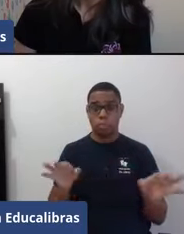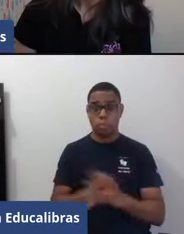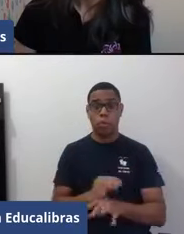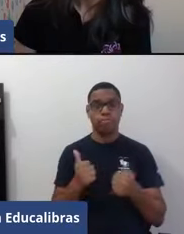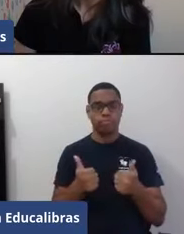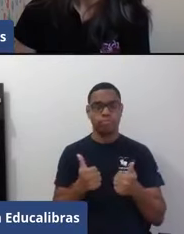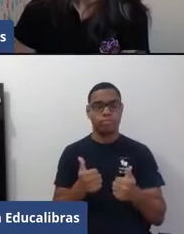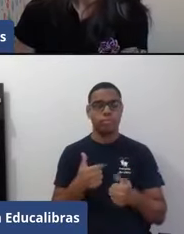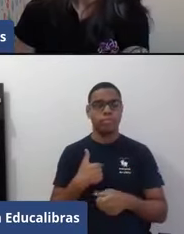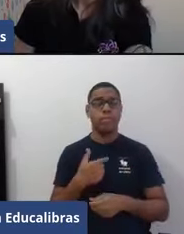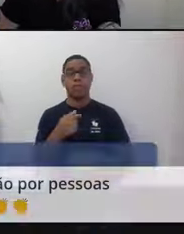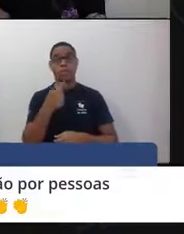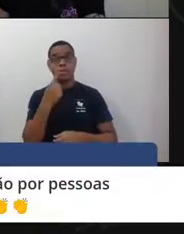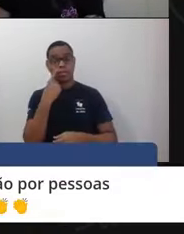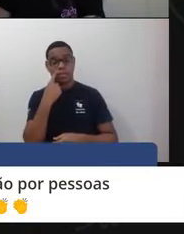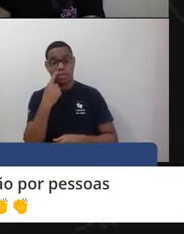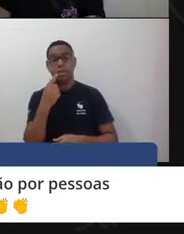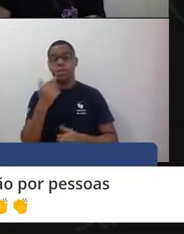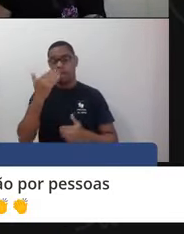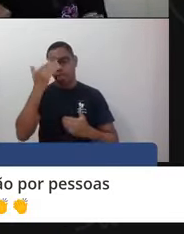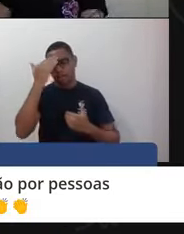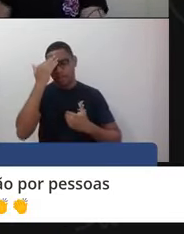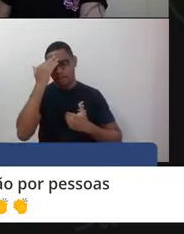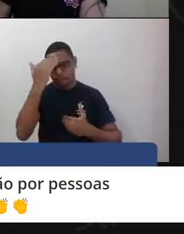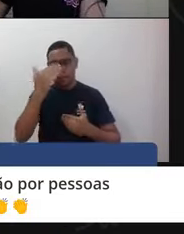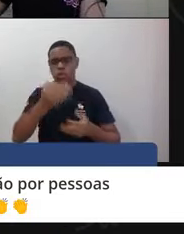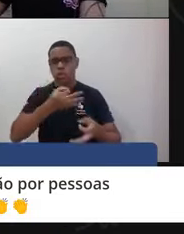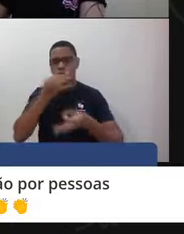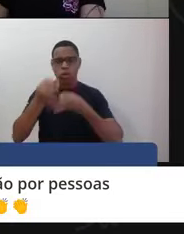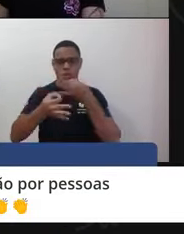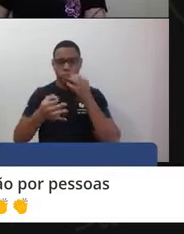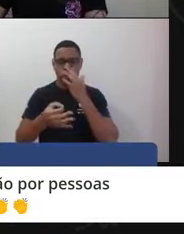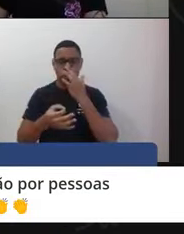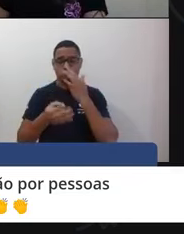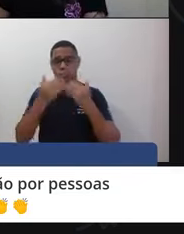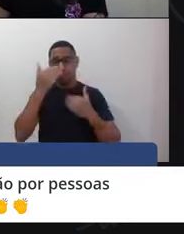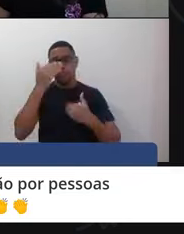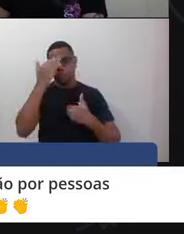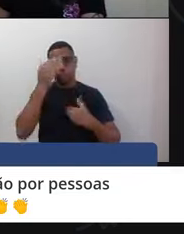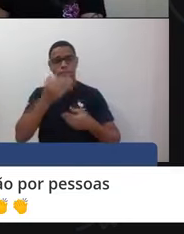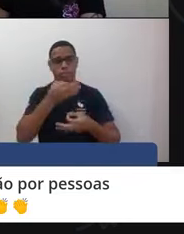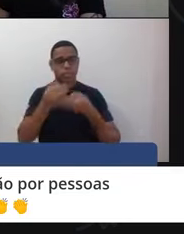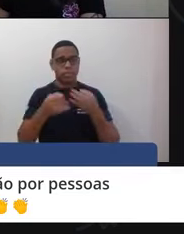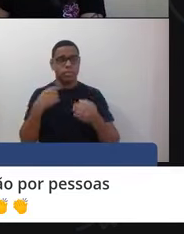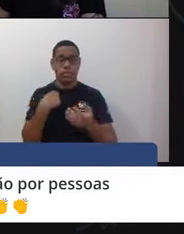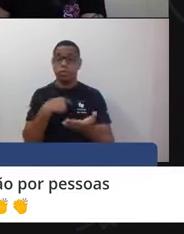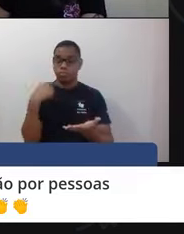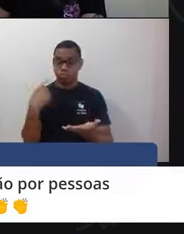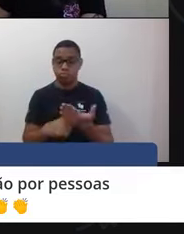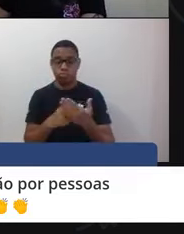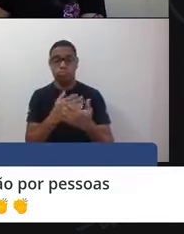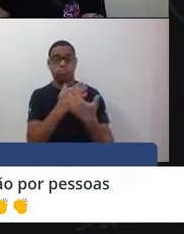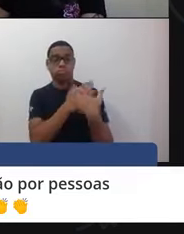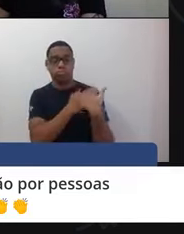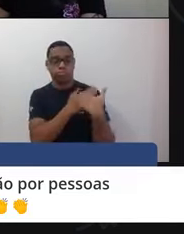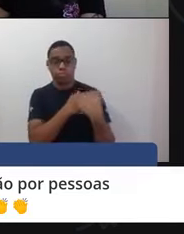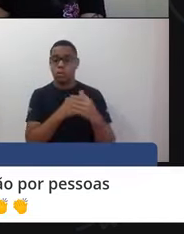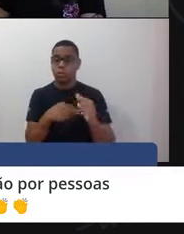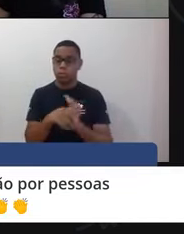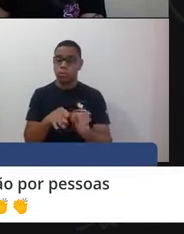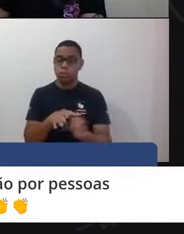para você ver, agradeço o seu comentário, como né, o nosso compromisso aí com o